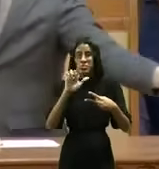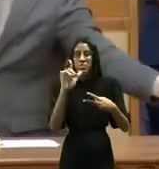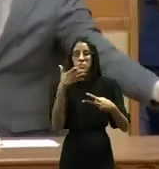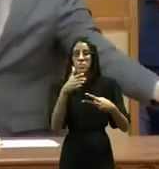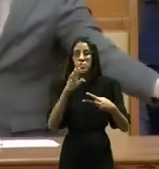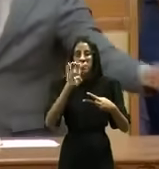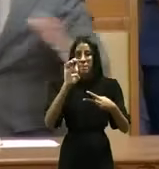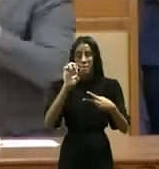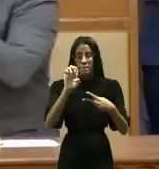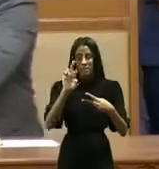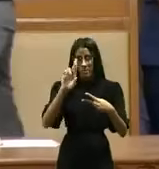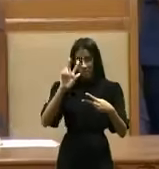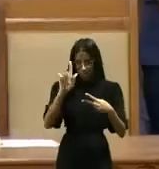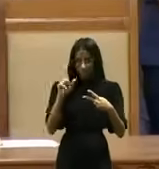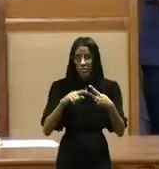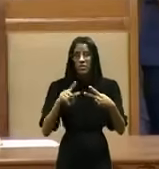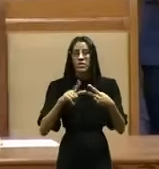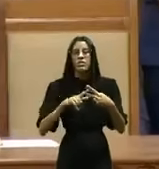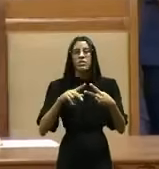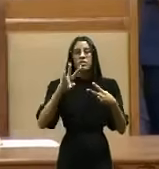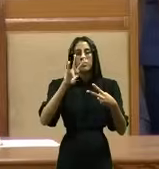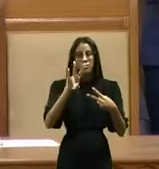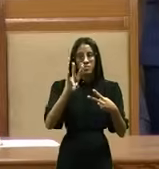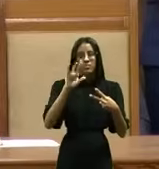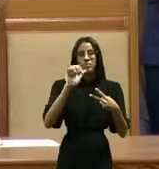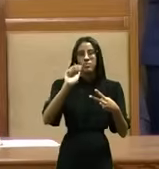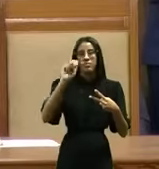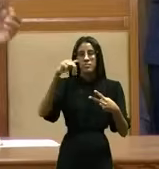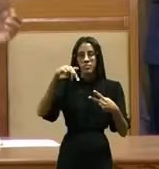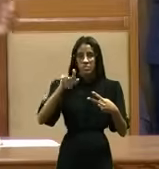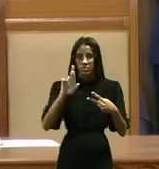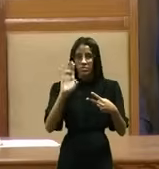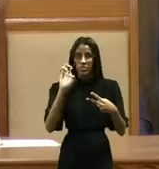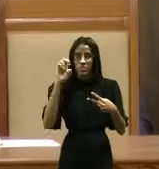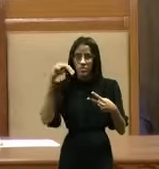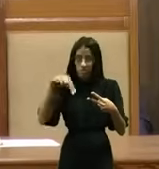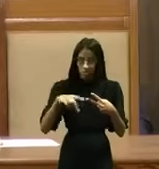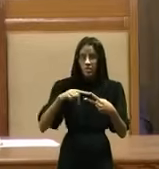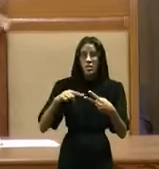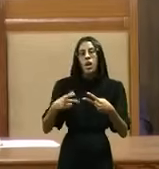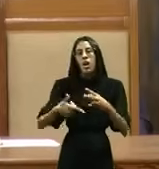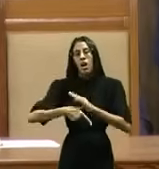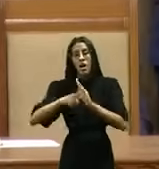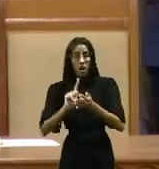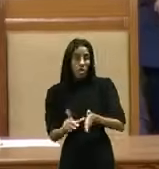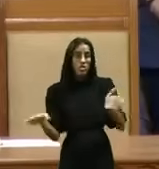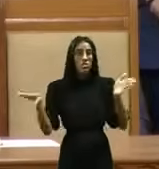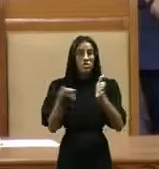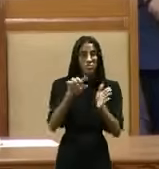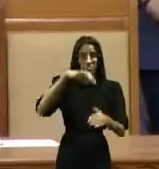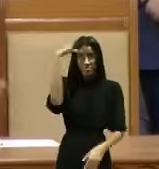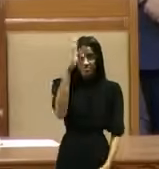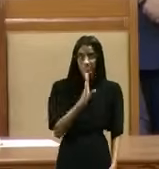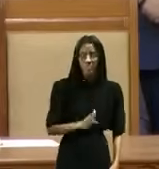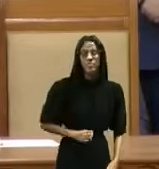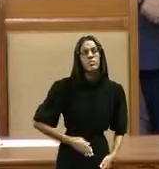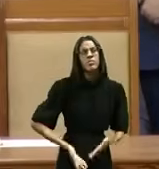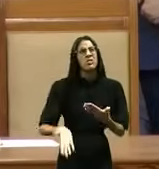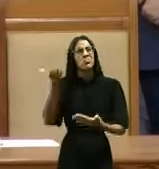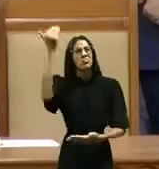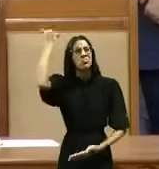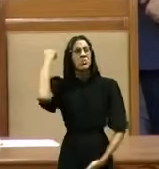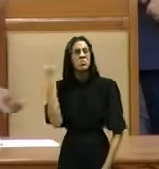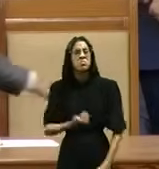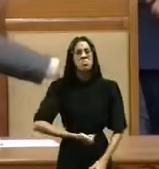topec as cansas não começou na rua azusa o Pentecostes gente vem desde o primeiro século